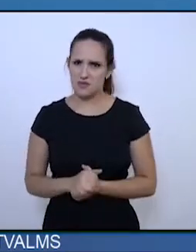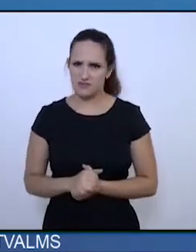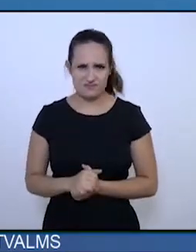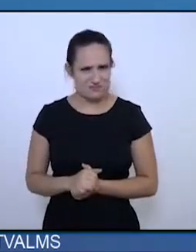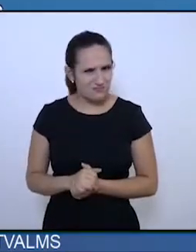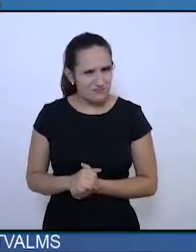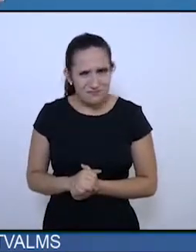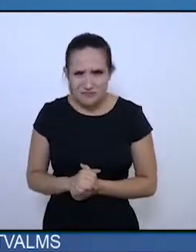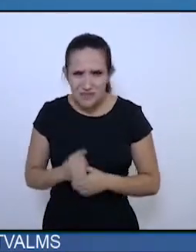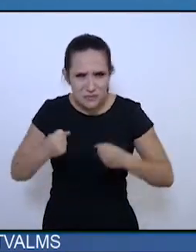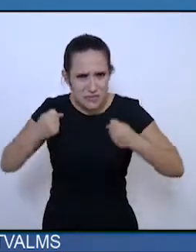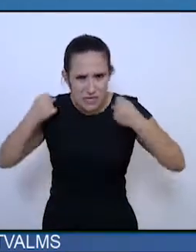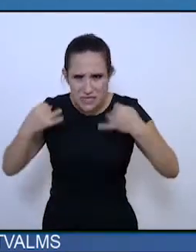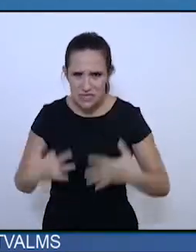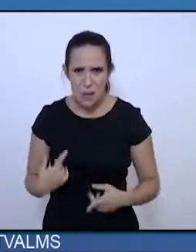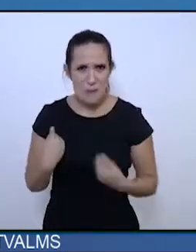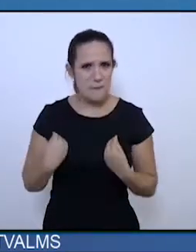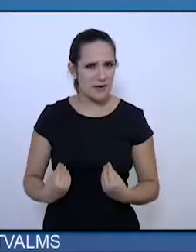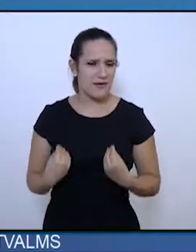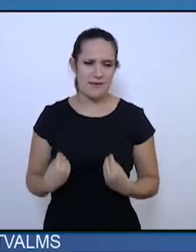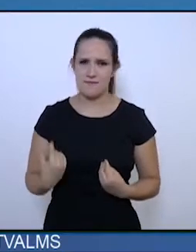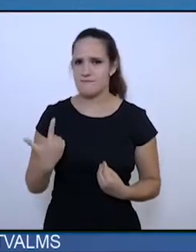sem consistências,